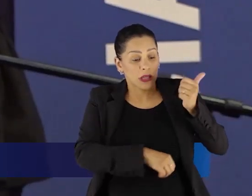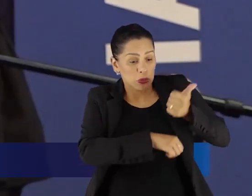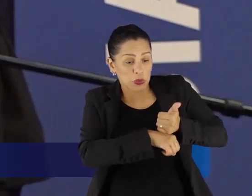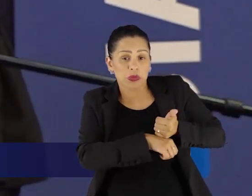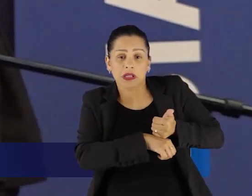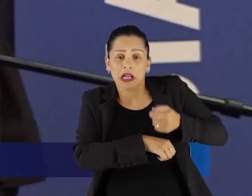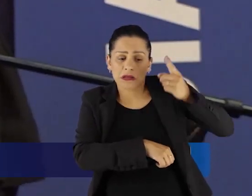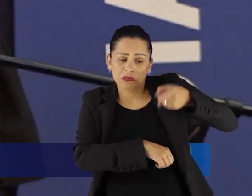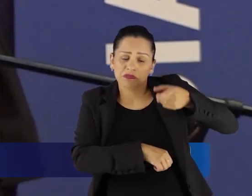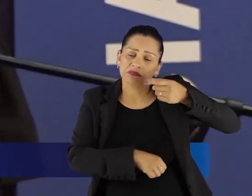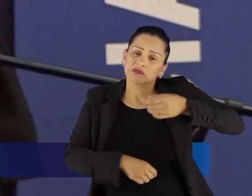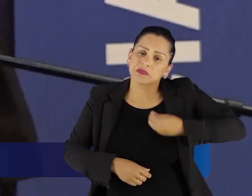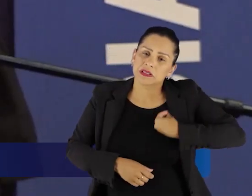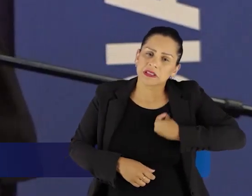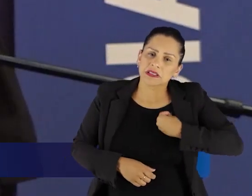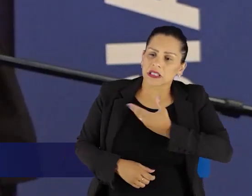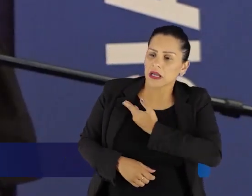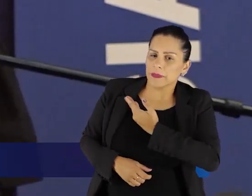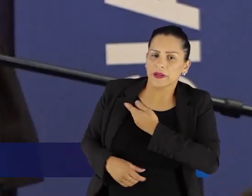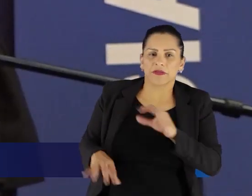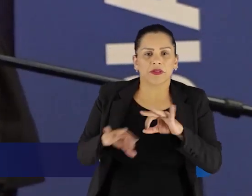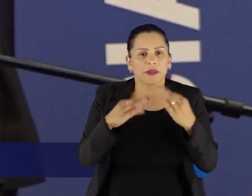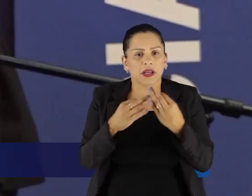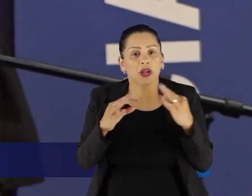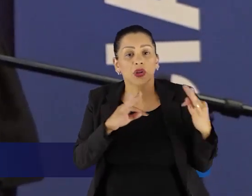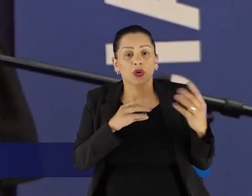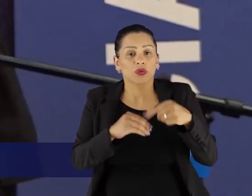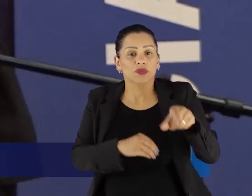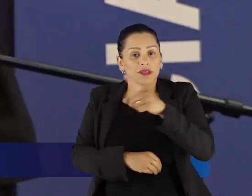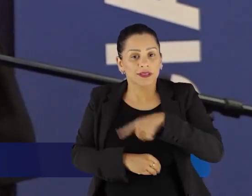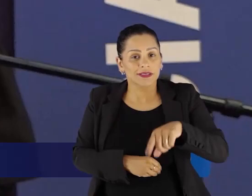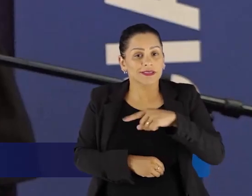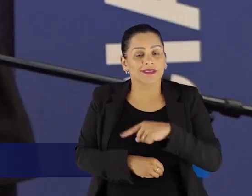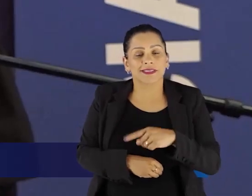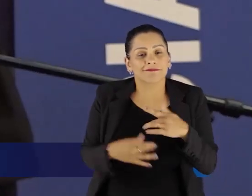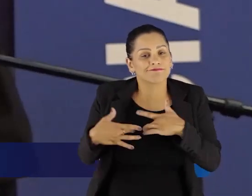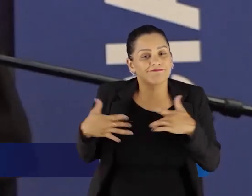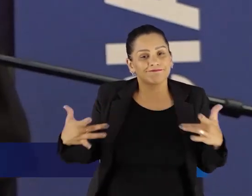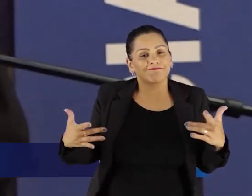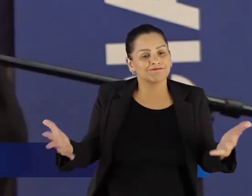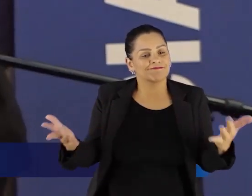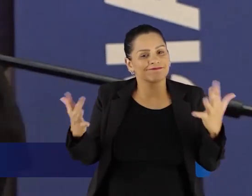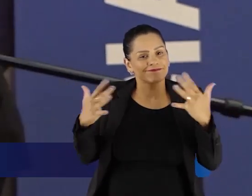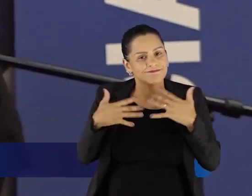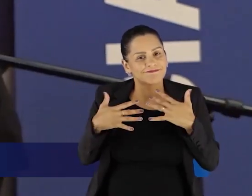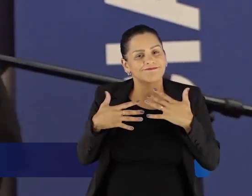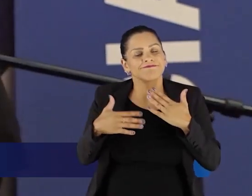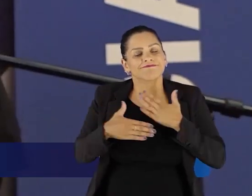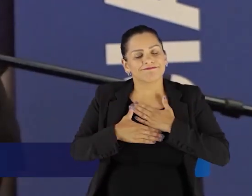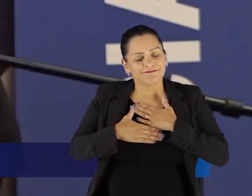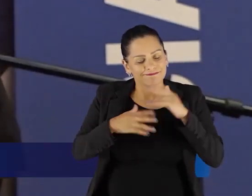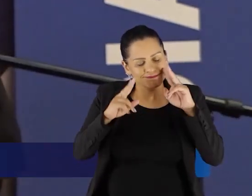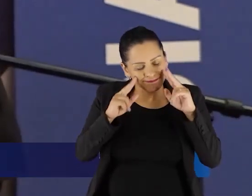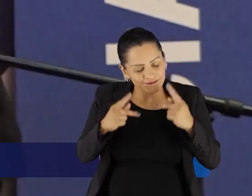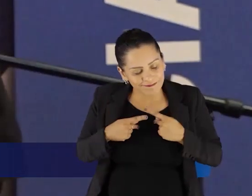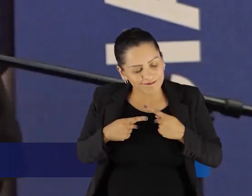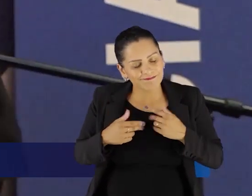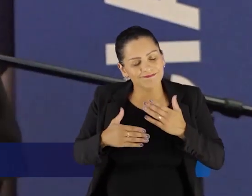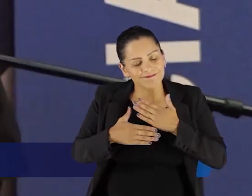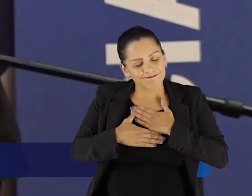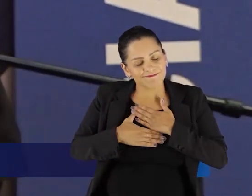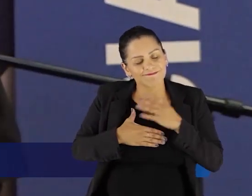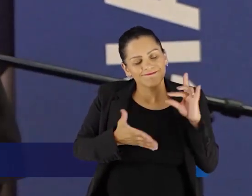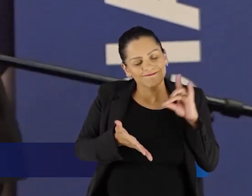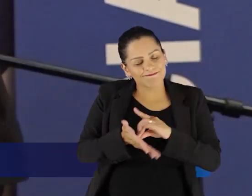familiares EA todos que bondosamente aqui compareceram externo meu reconhecimento e meu